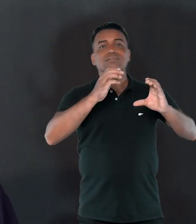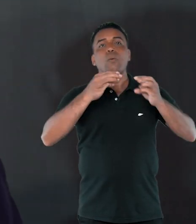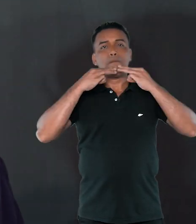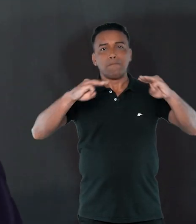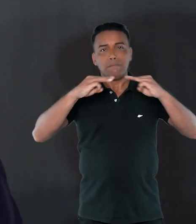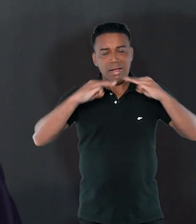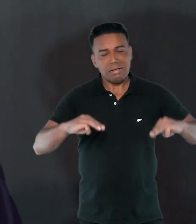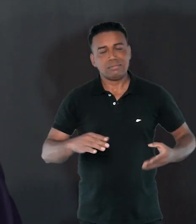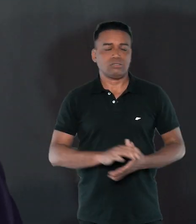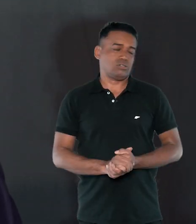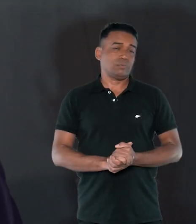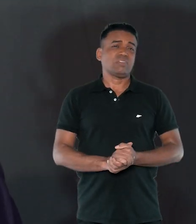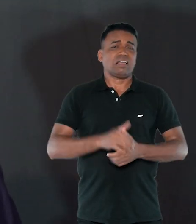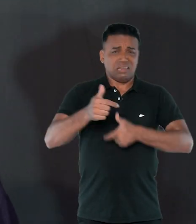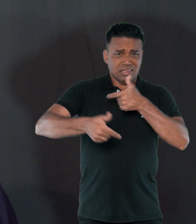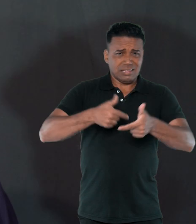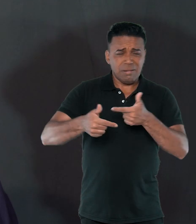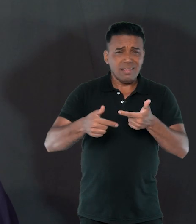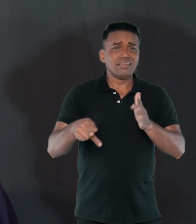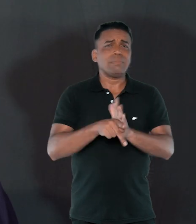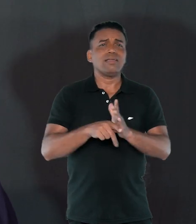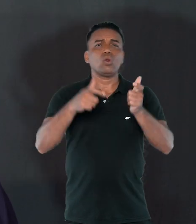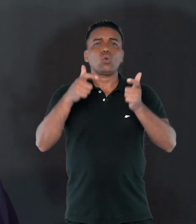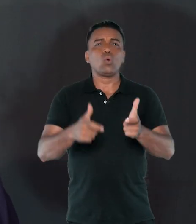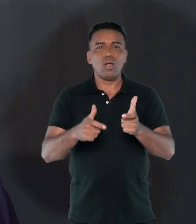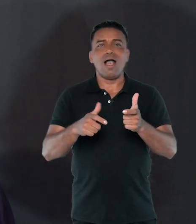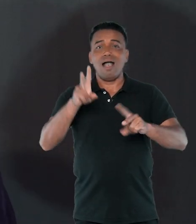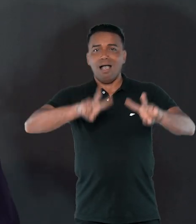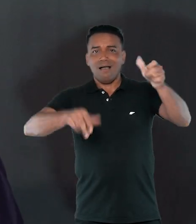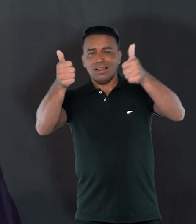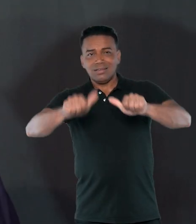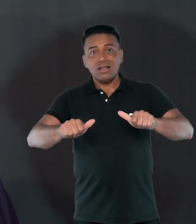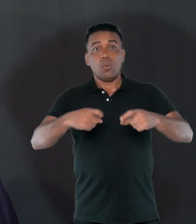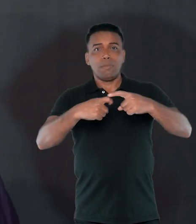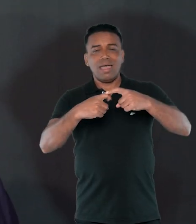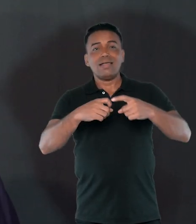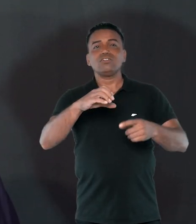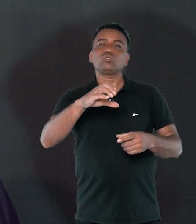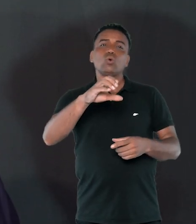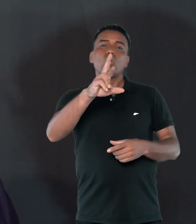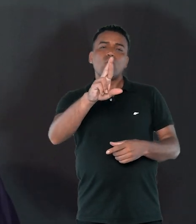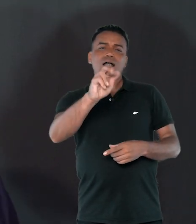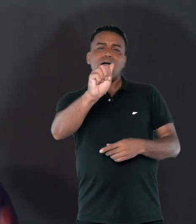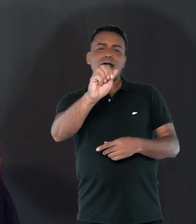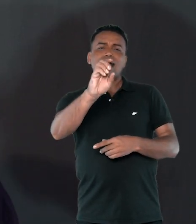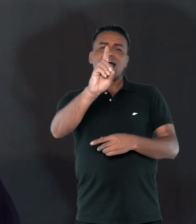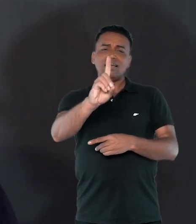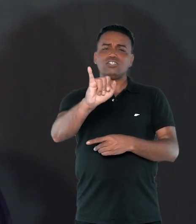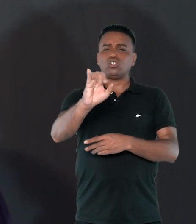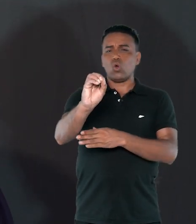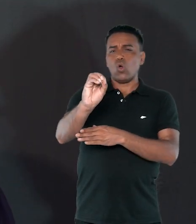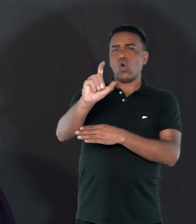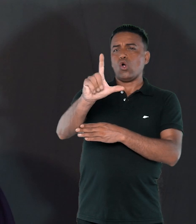Cheguei a trabalhar numa clínica de radiologia como a mulher de marketing da empresa e ainda levei a conta